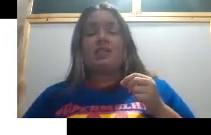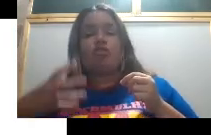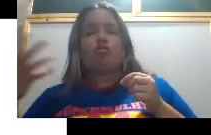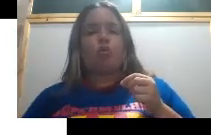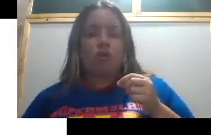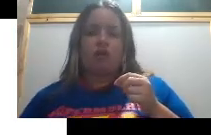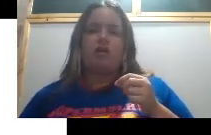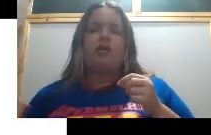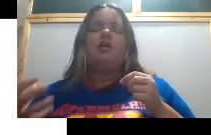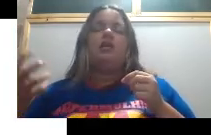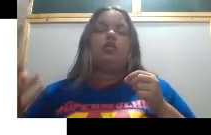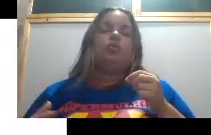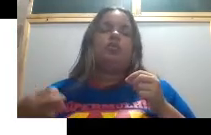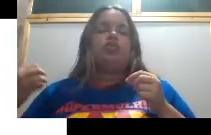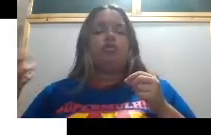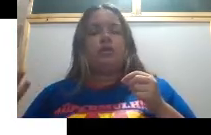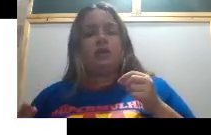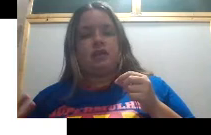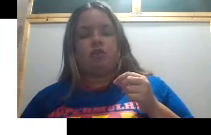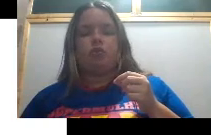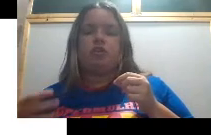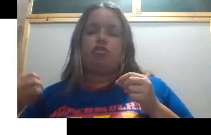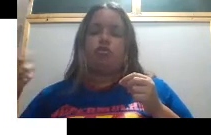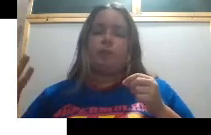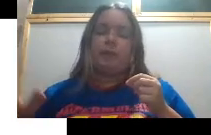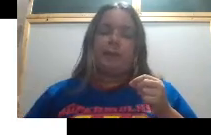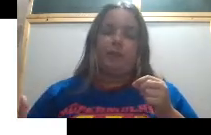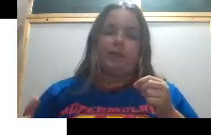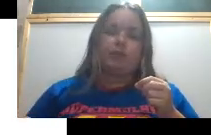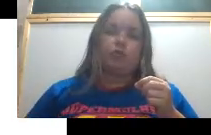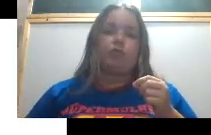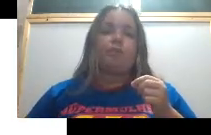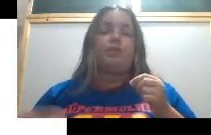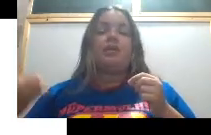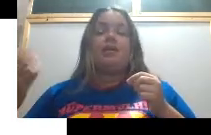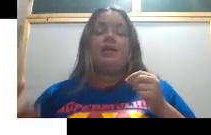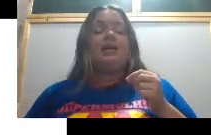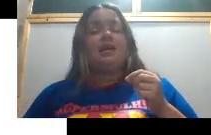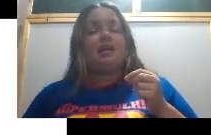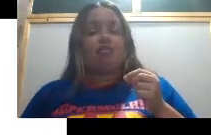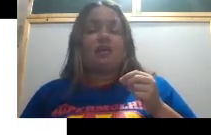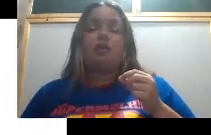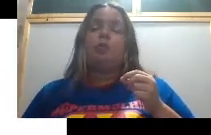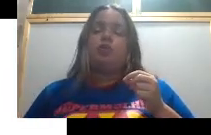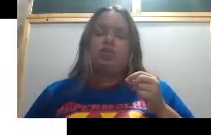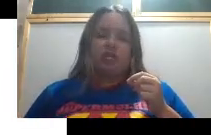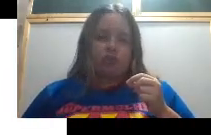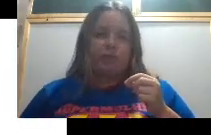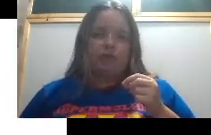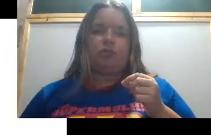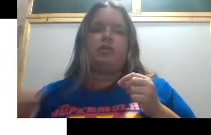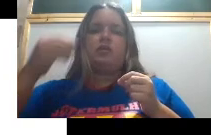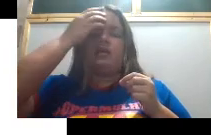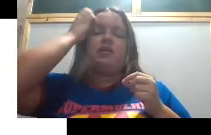complica um pouco essas escolhas dos dos políticos e está tendo